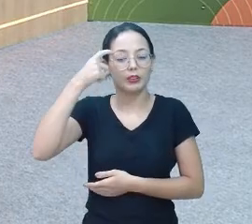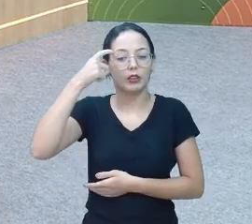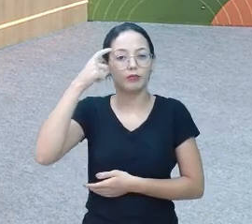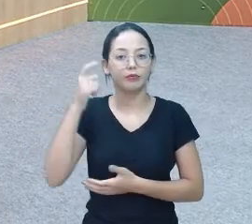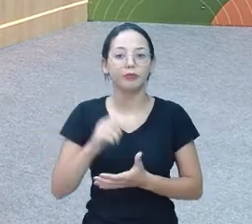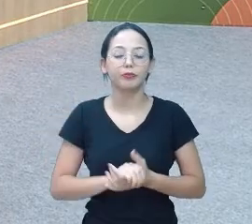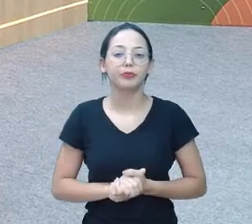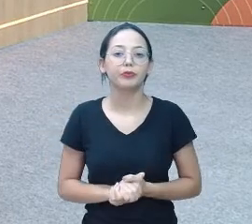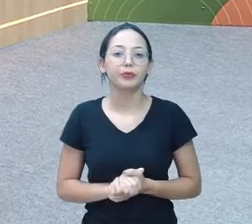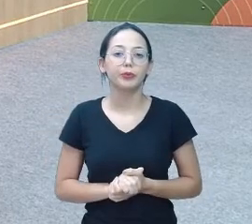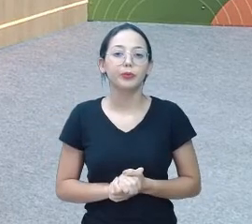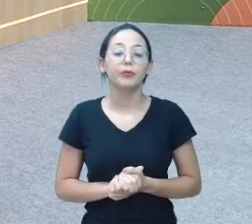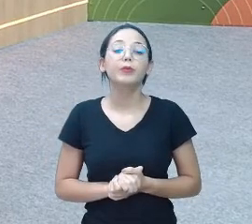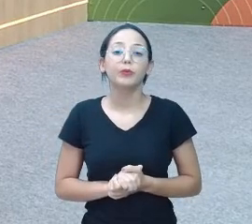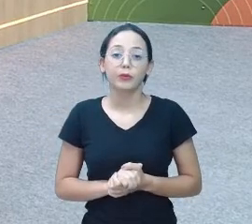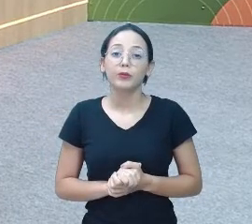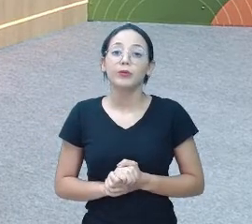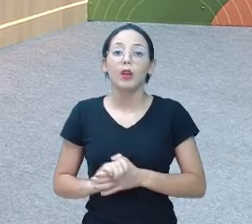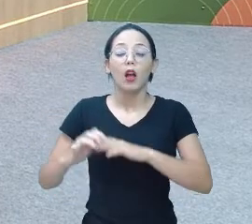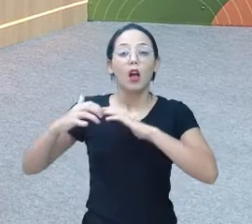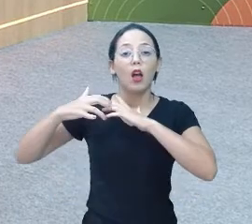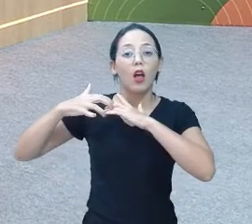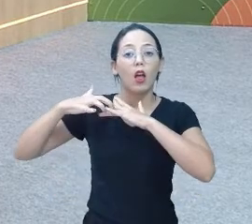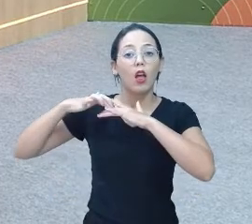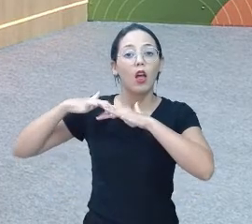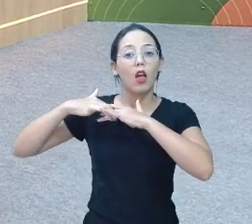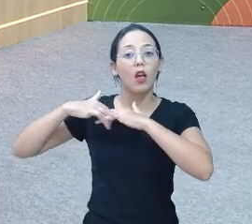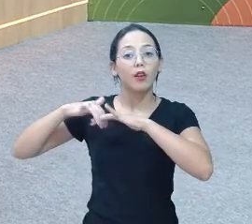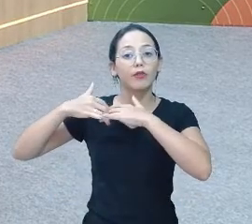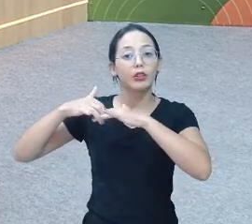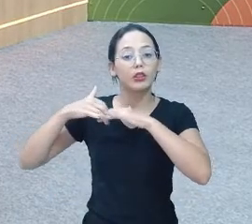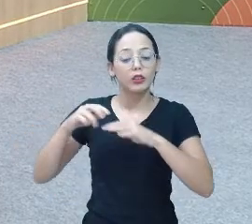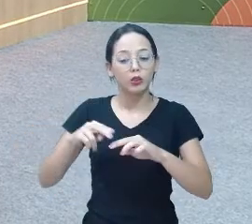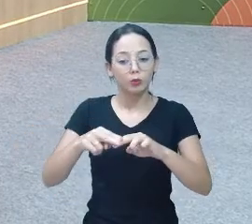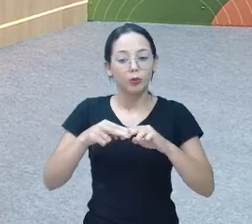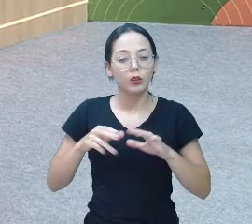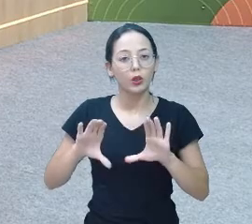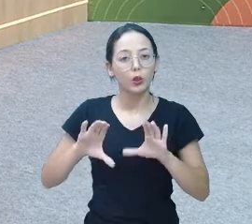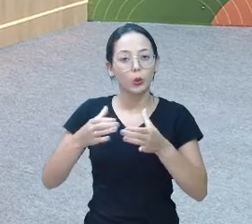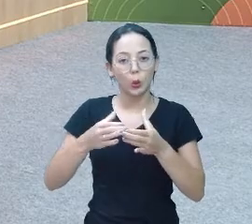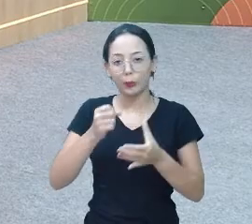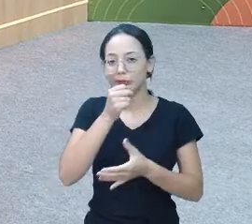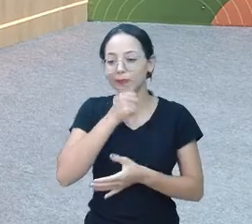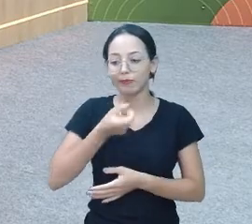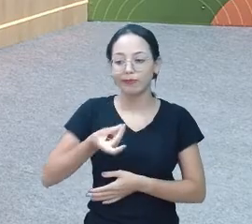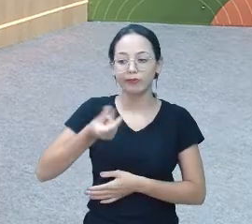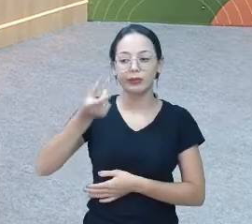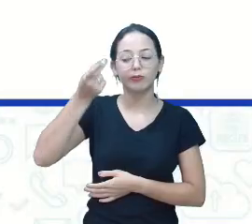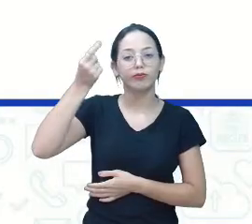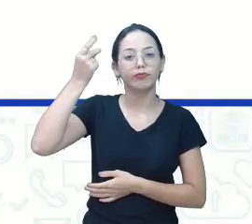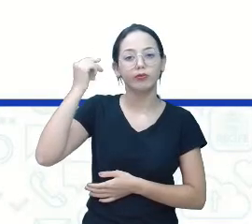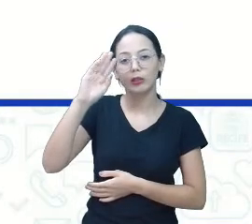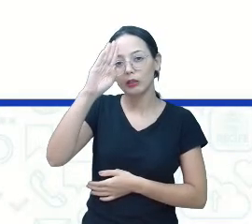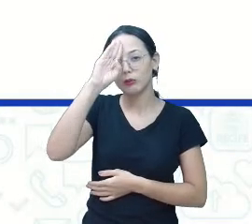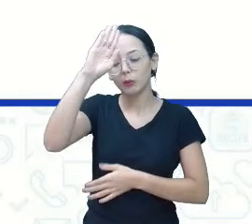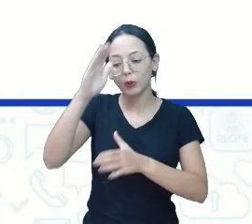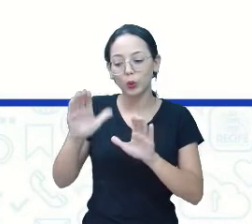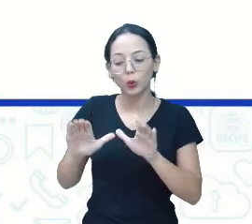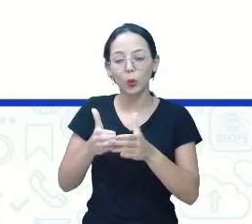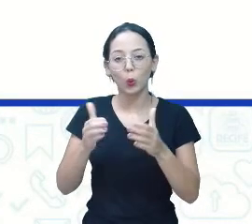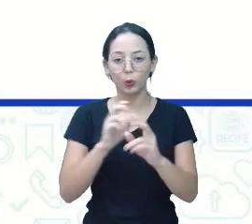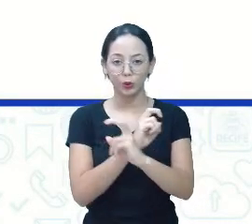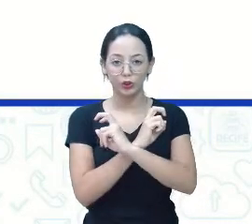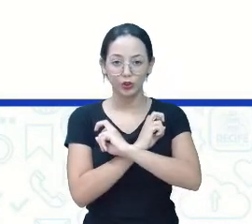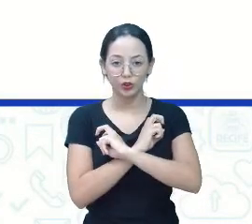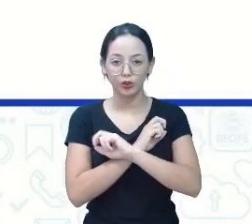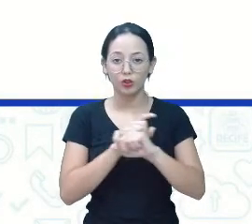passar a refletir um pouco a partir das civilizações antigas, principalmente as civilizações